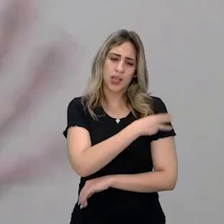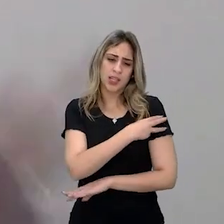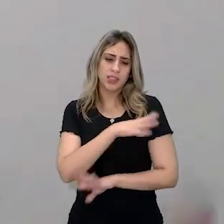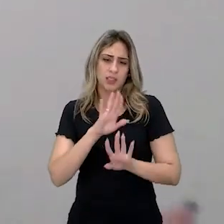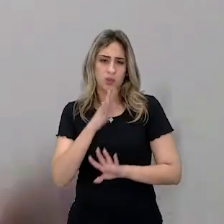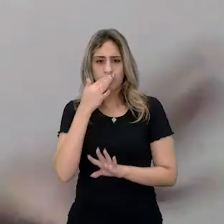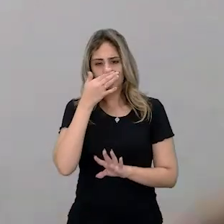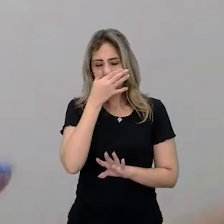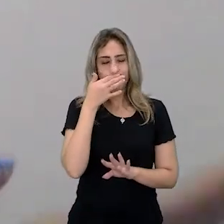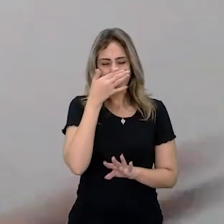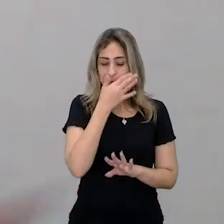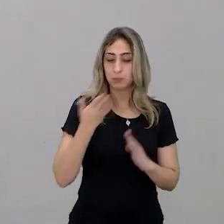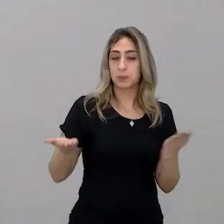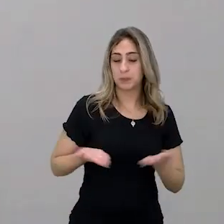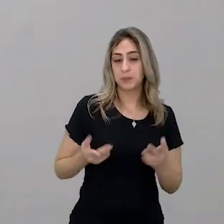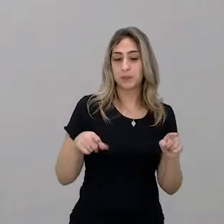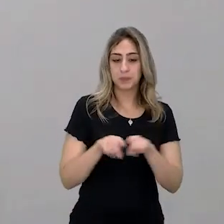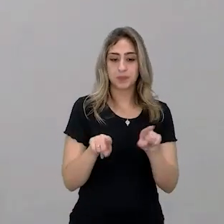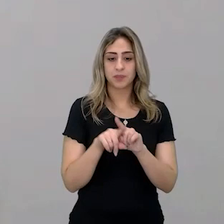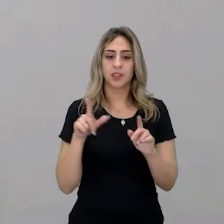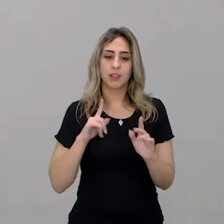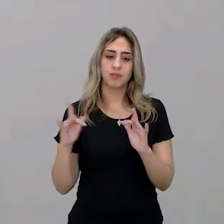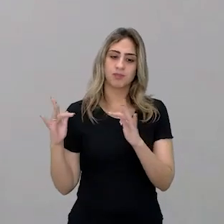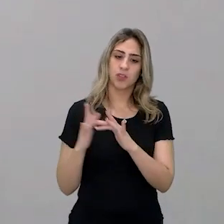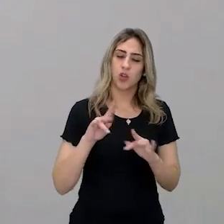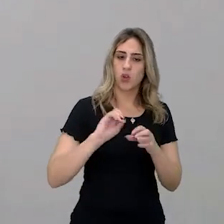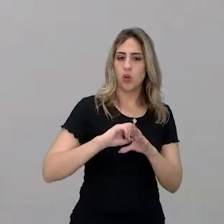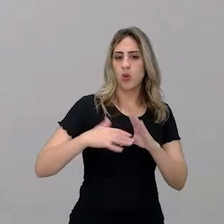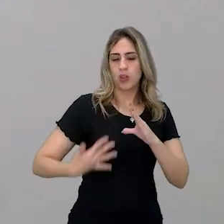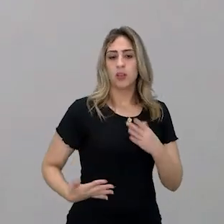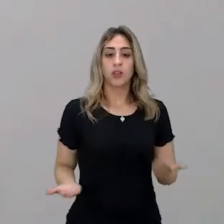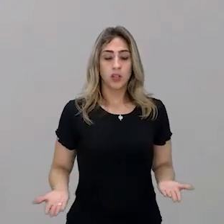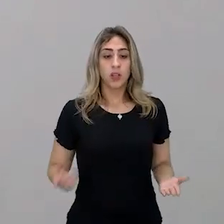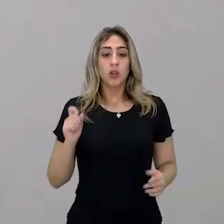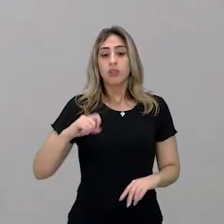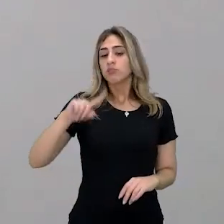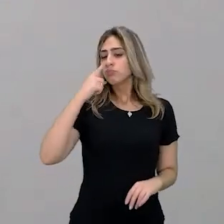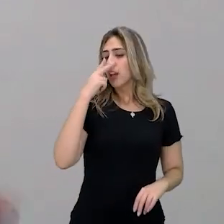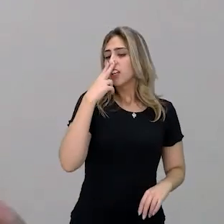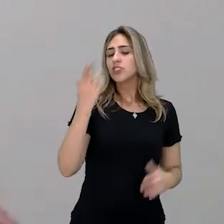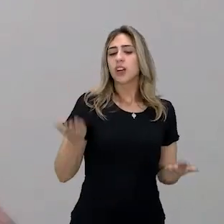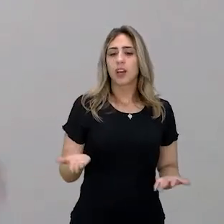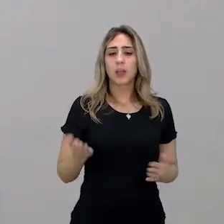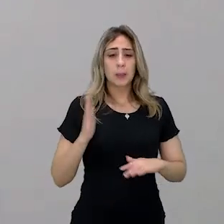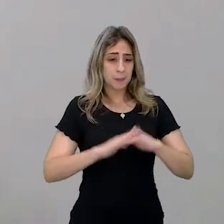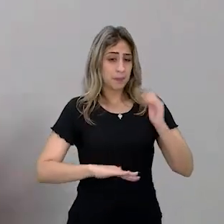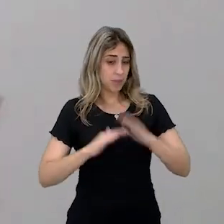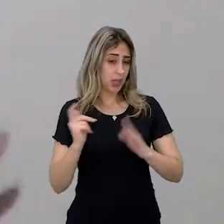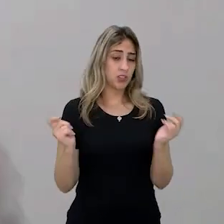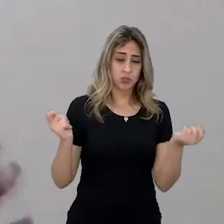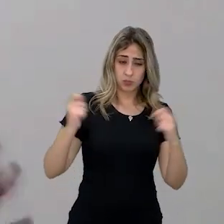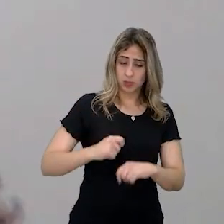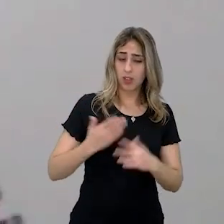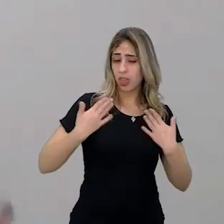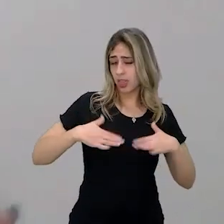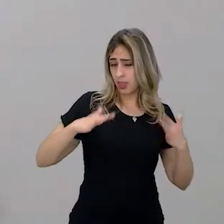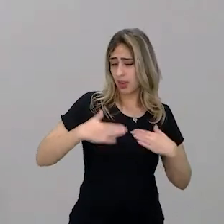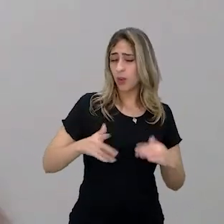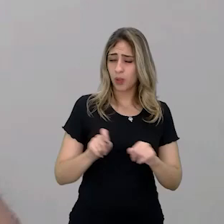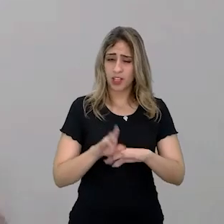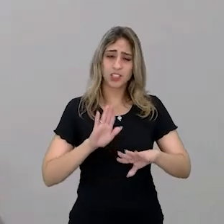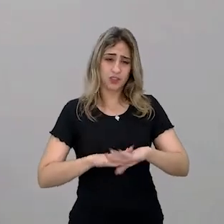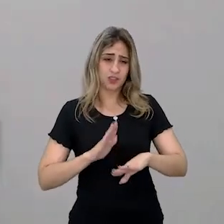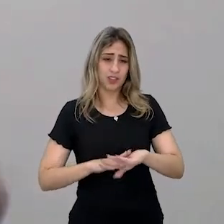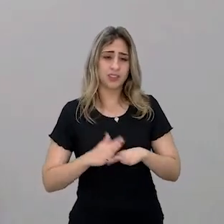série, apesar de agora também casar com esse conteúdo. E aí, o que acharam? Uma prática possível, tranquila de